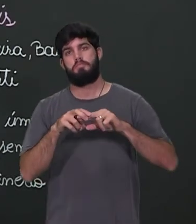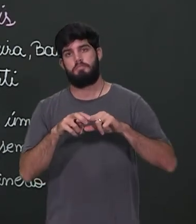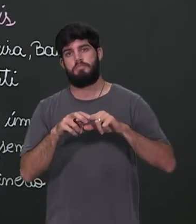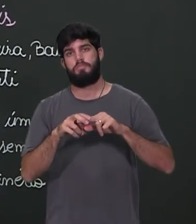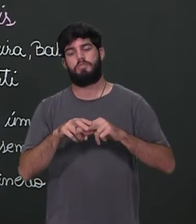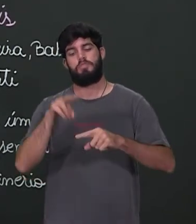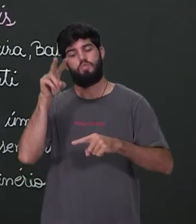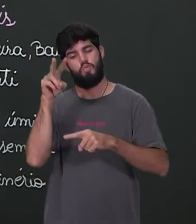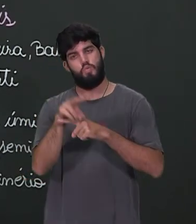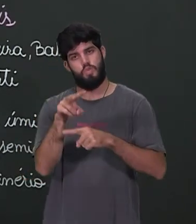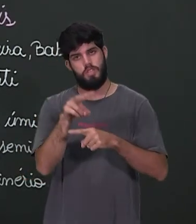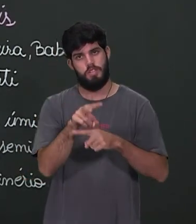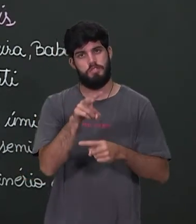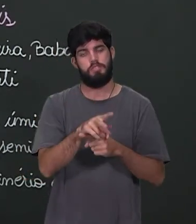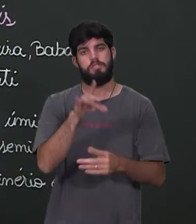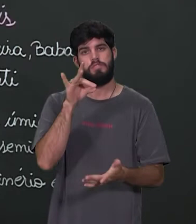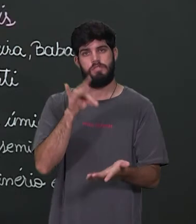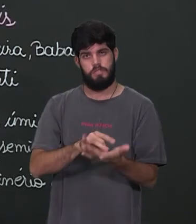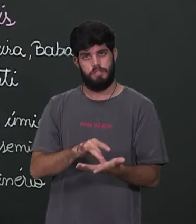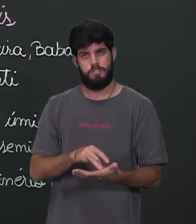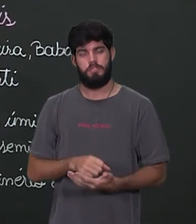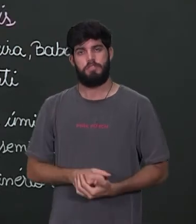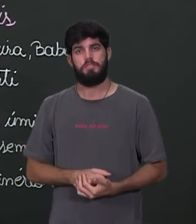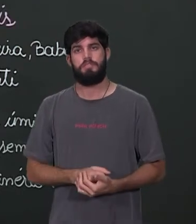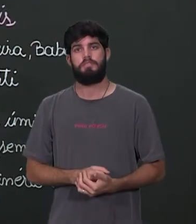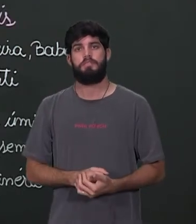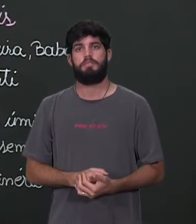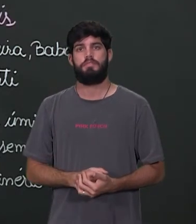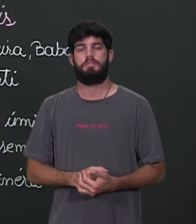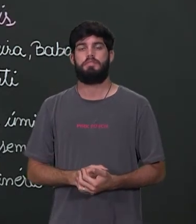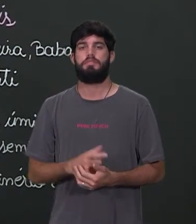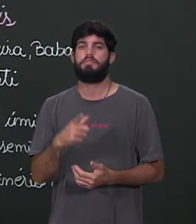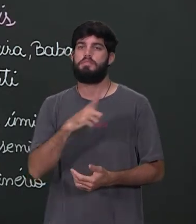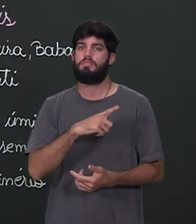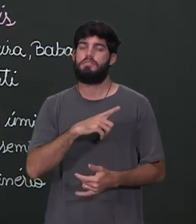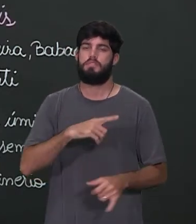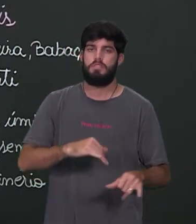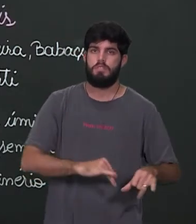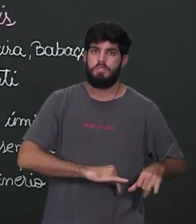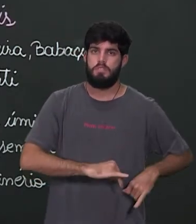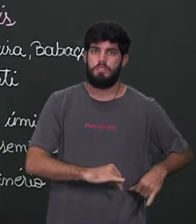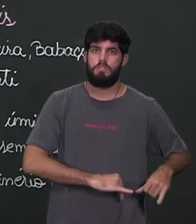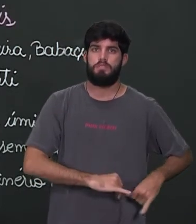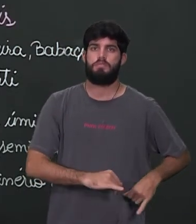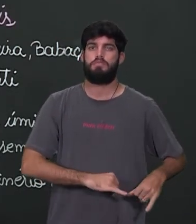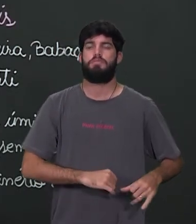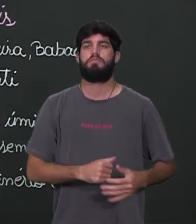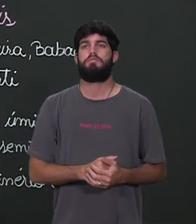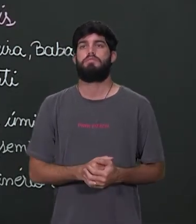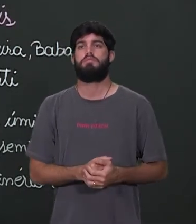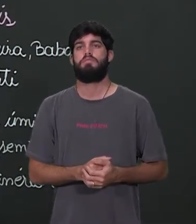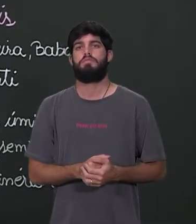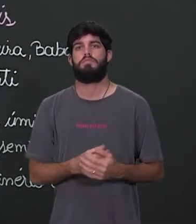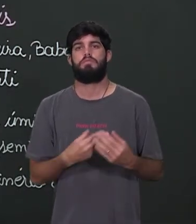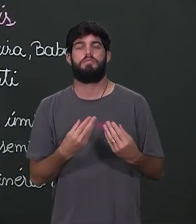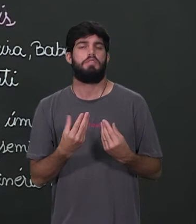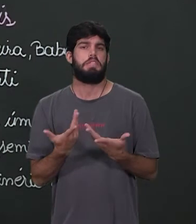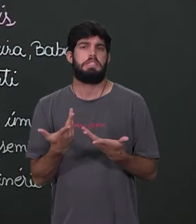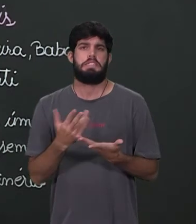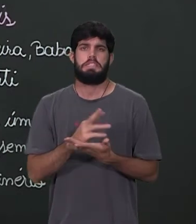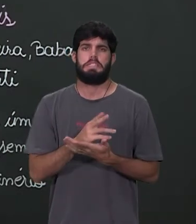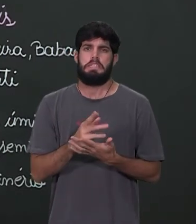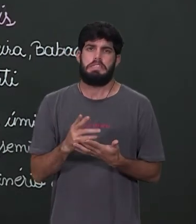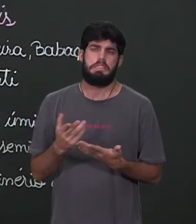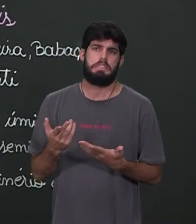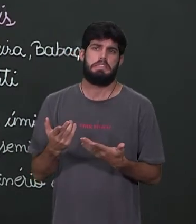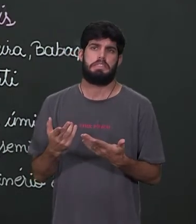uma preservação de fato, pois é um local que ainda tem sofrido muito desmatamento, muita exploração, visando a